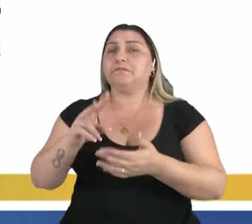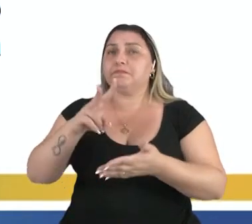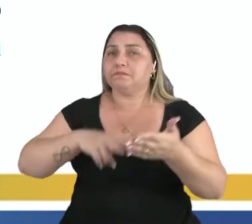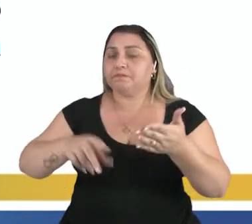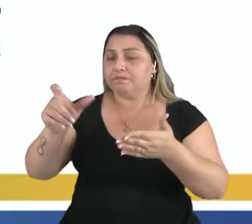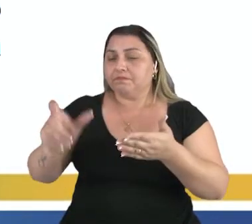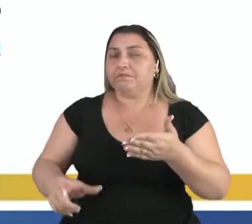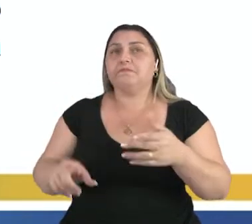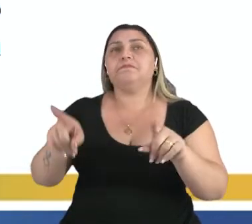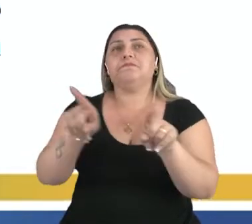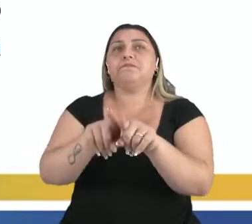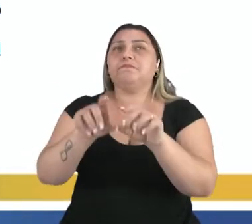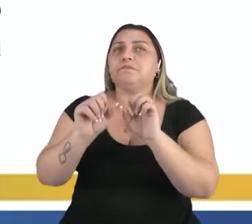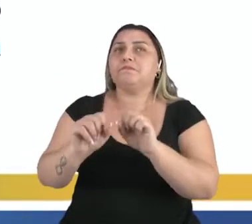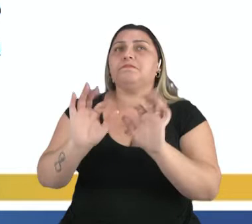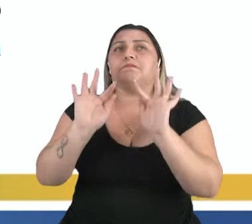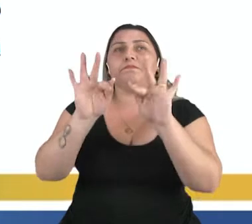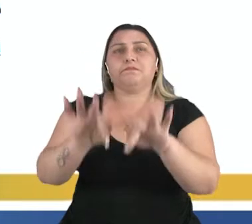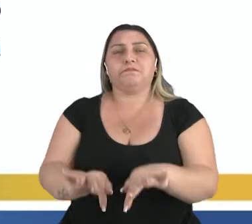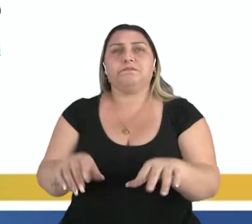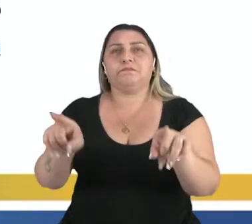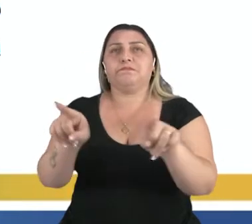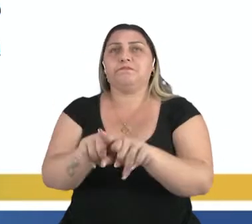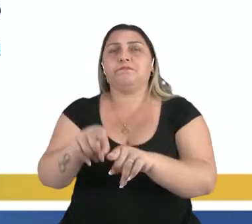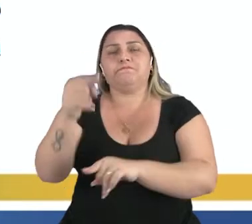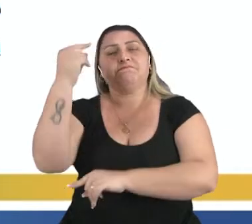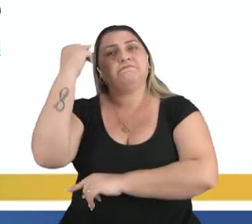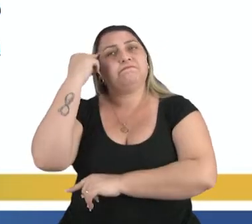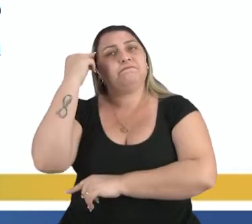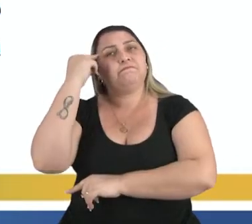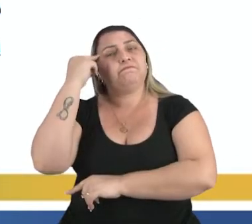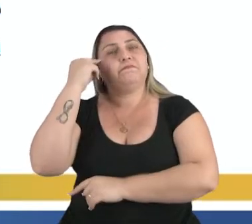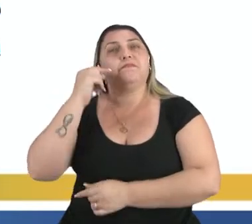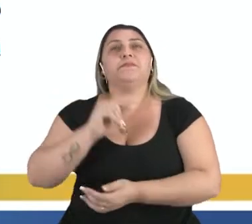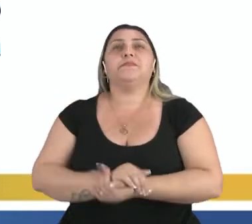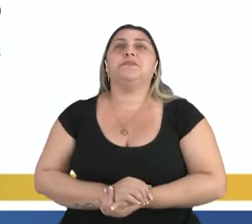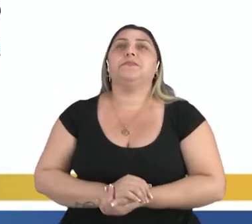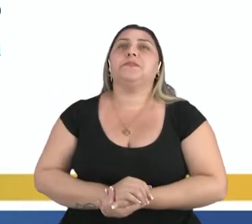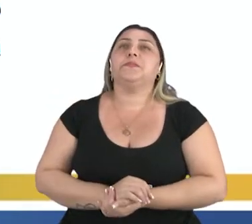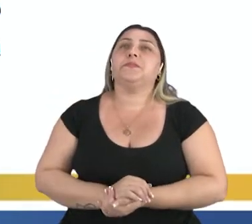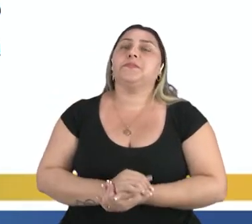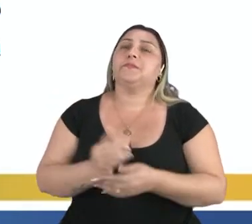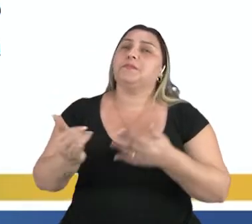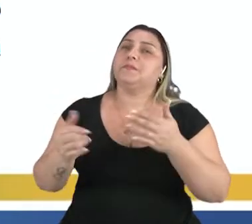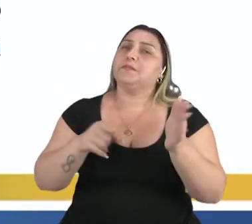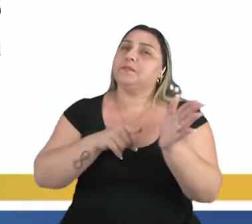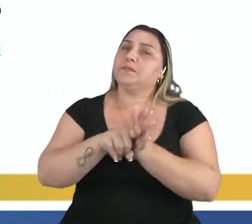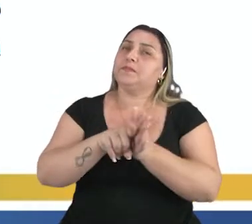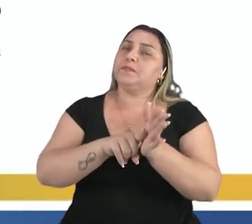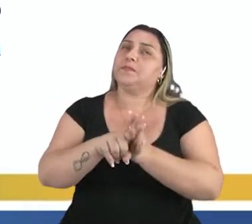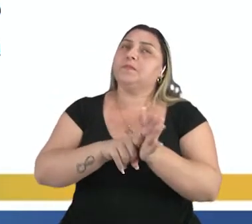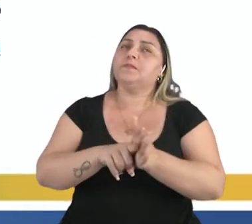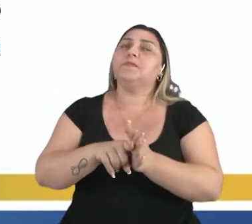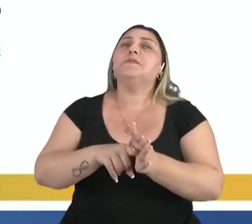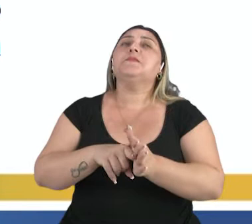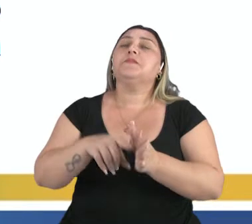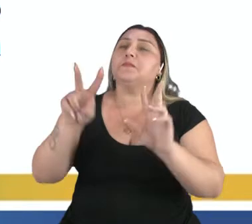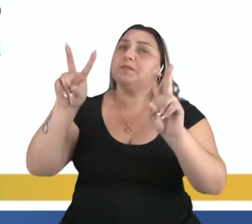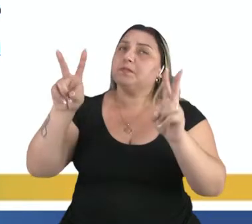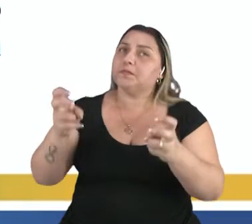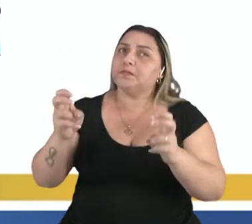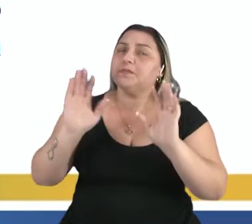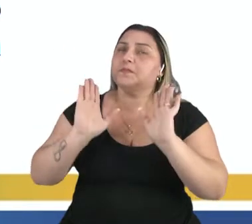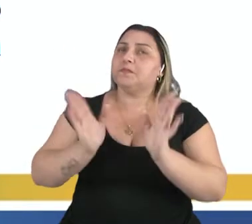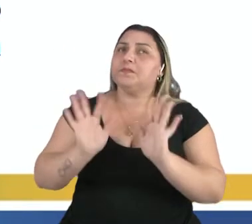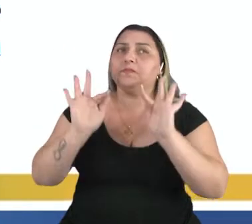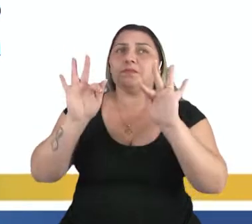leitor. Além disso, podemos terminar com uma reflexão, com um dado interessante sobre o tema redigido. Já